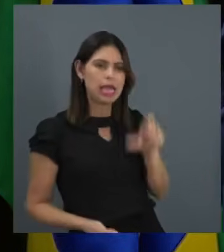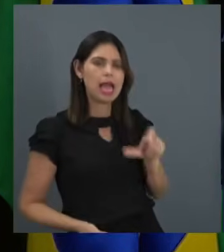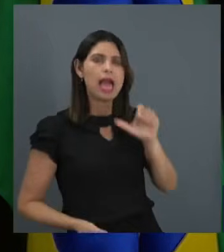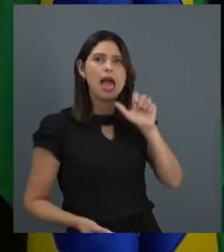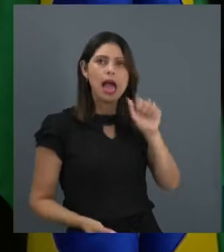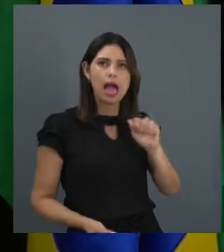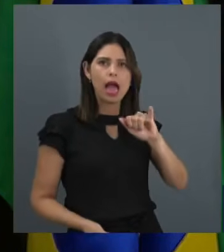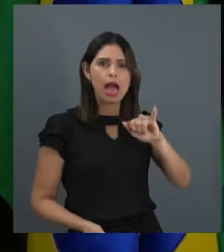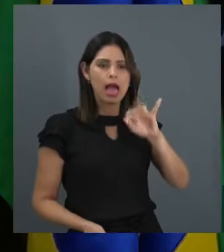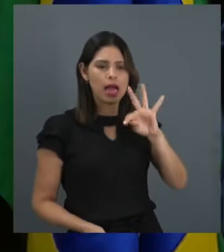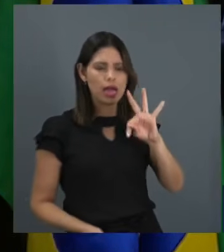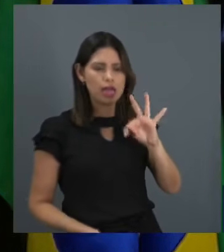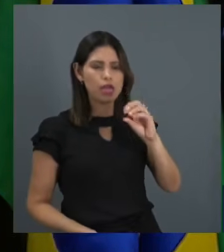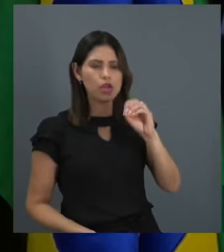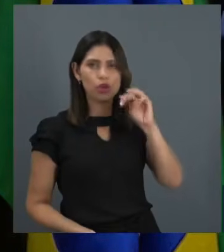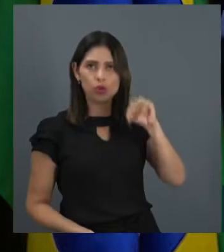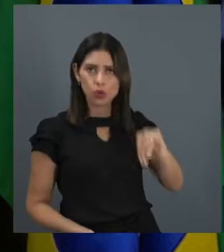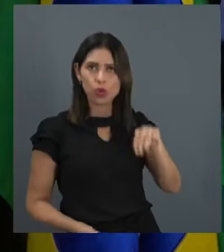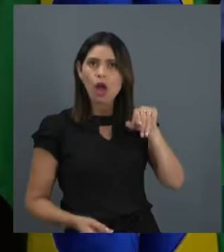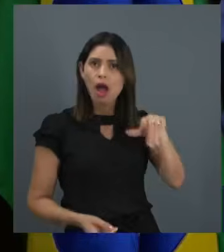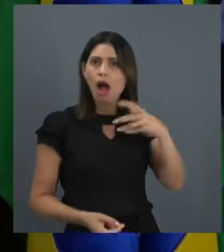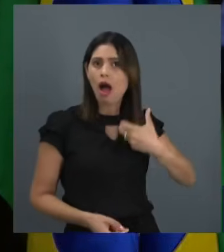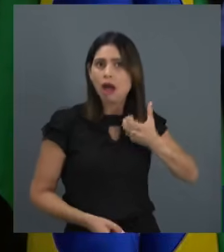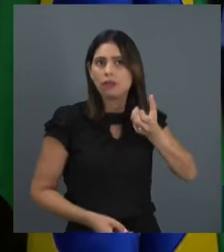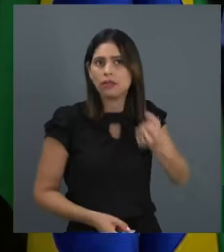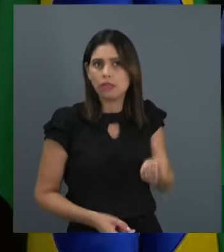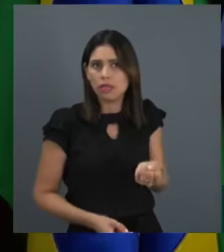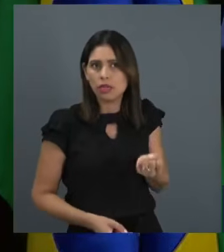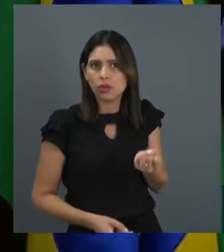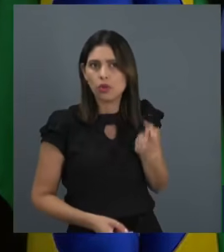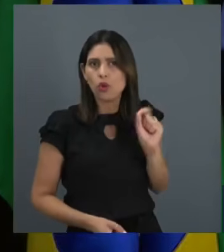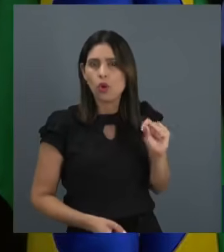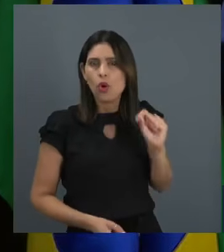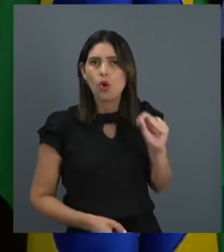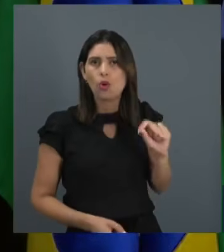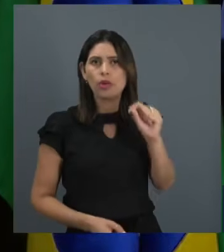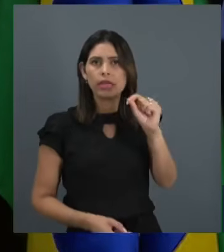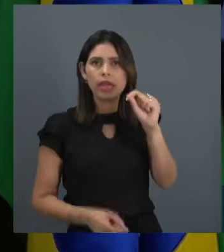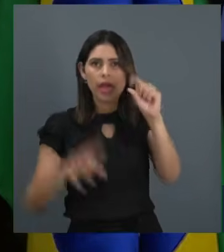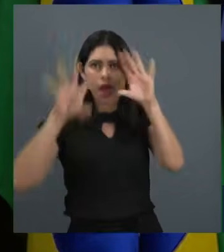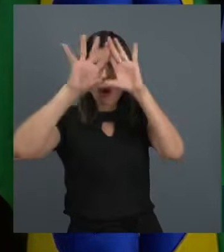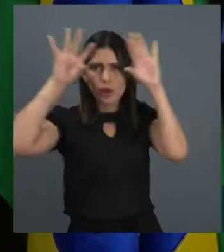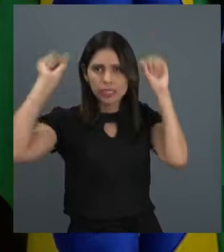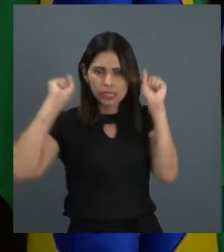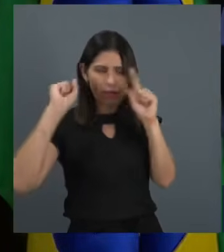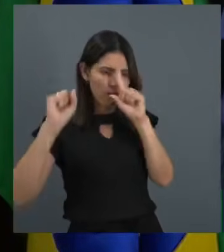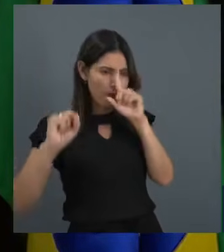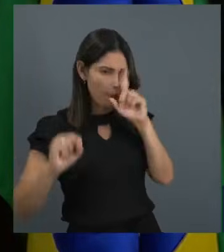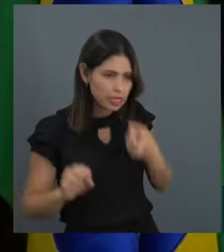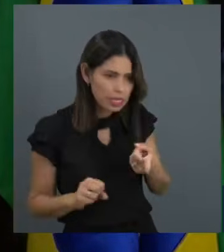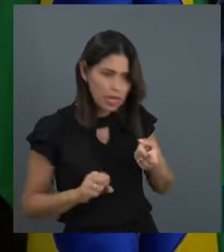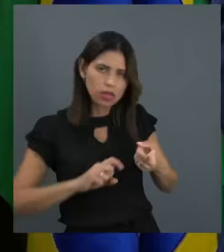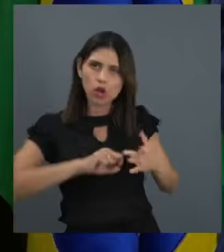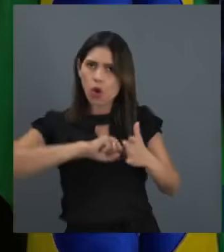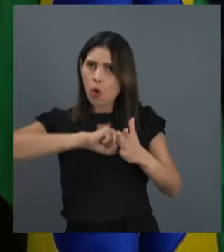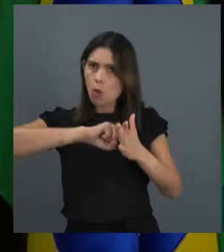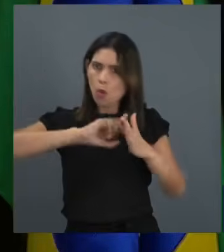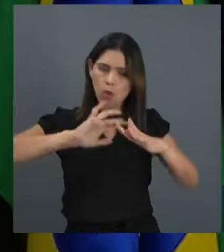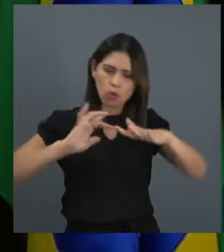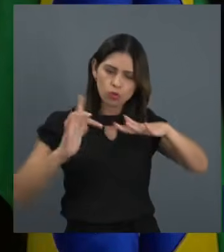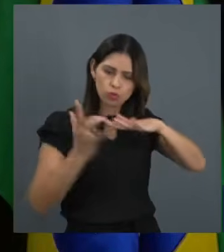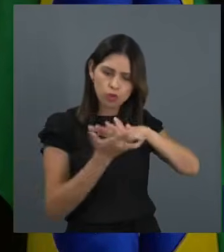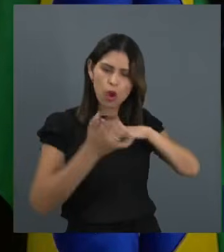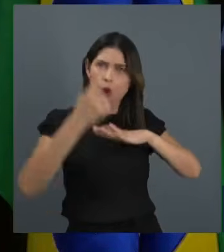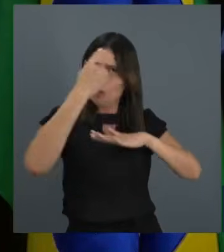Getter, essa plataforma, aceitou cumprir as ordens do STF, bloqueando os perfis da juíza